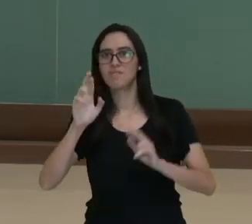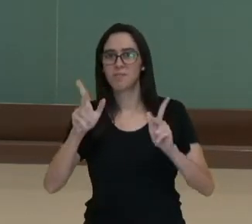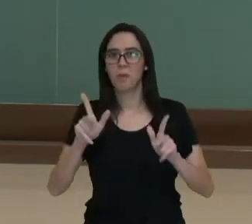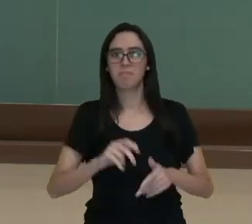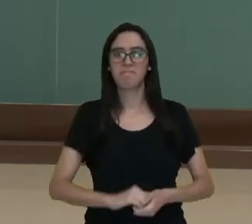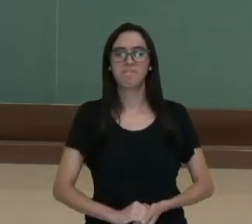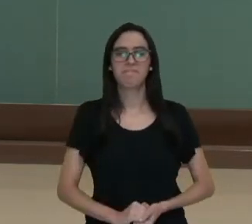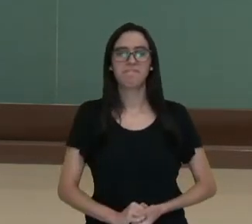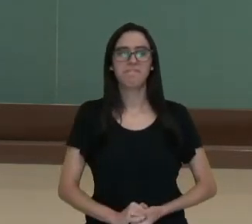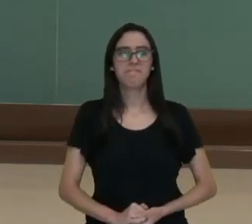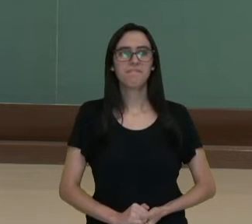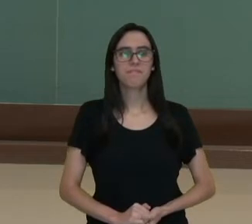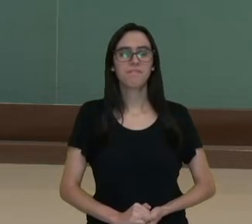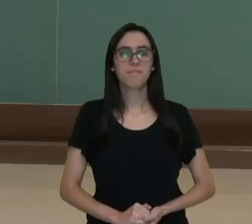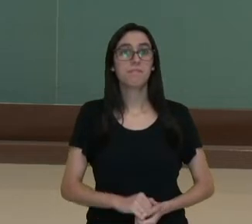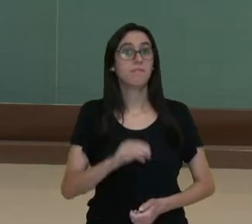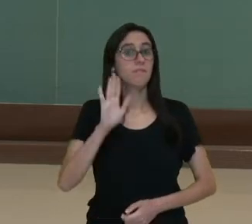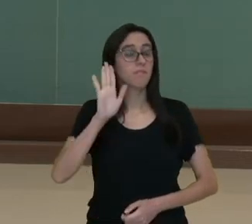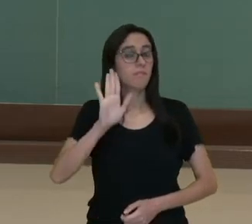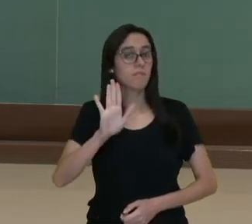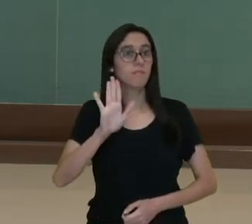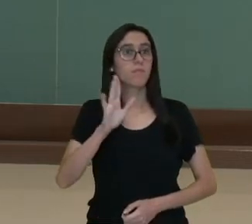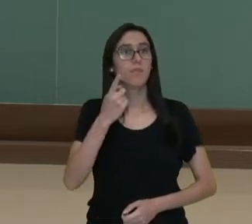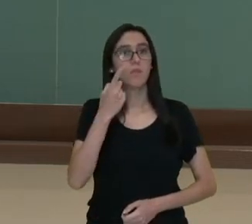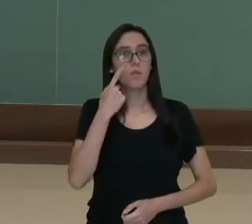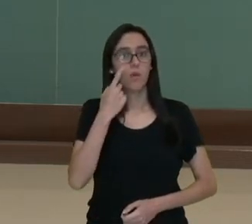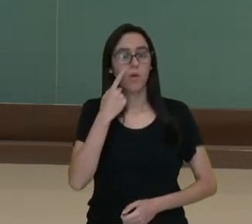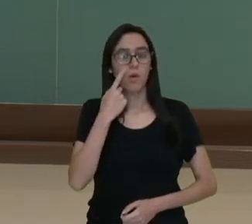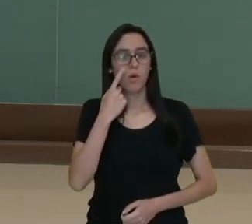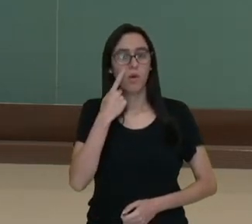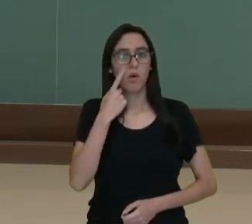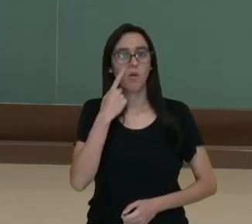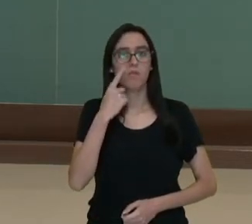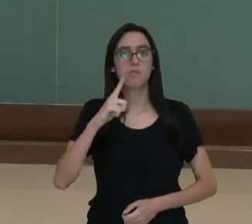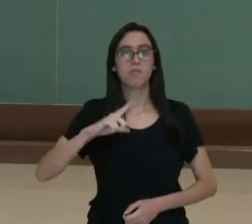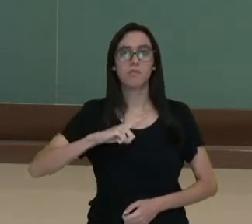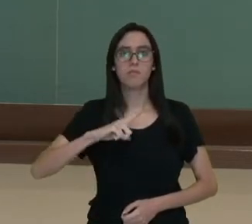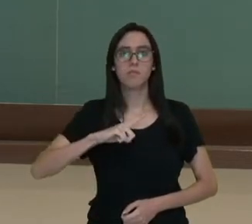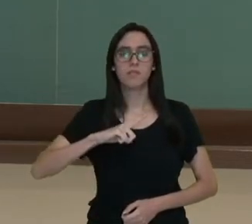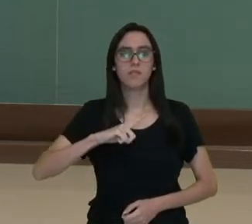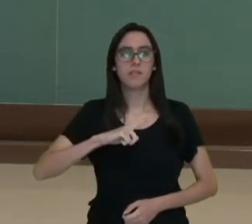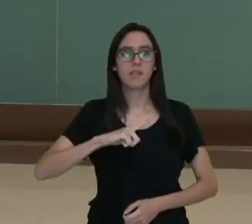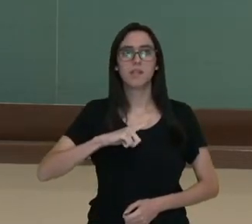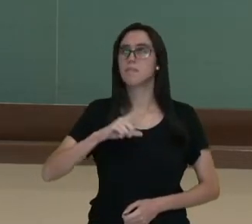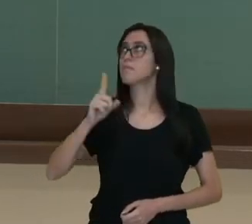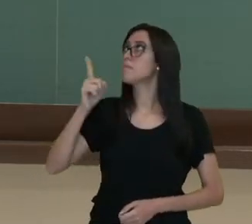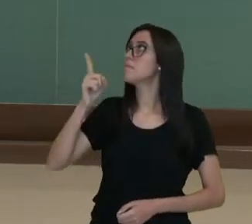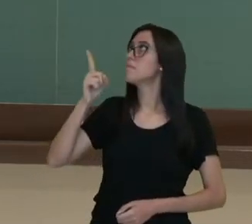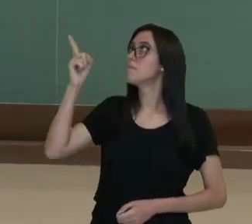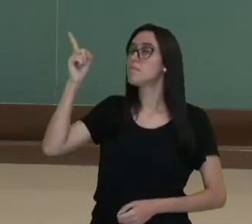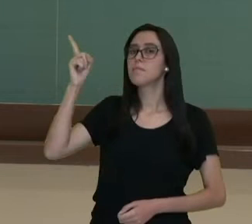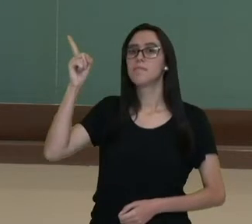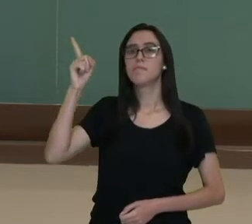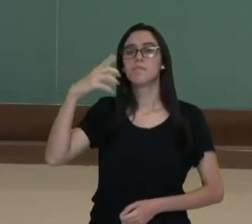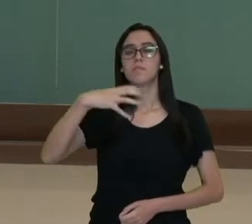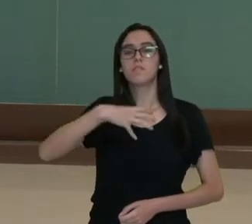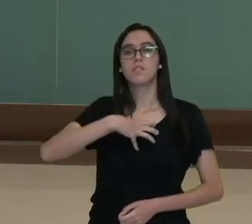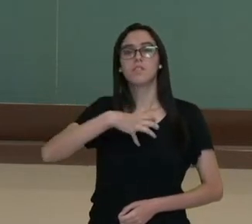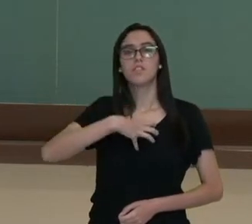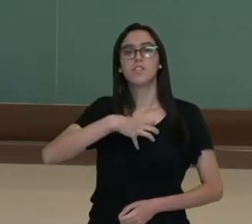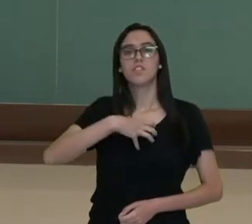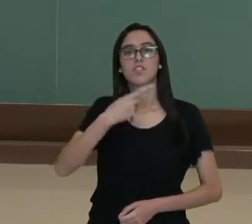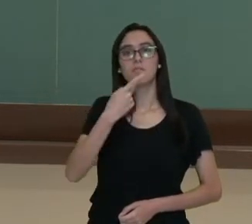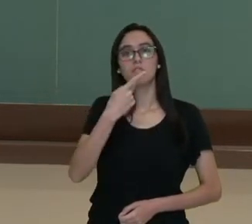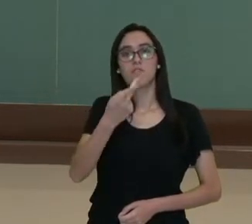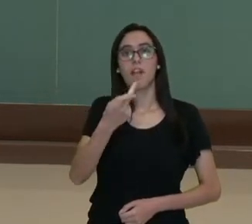isla. Lembrando que aqui, gente, ó, presta atenção, nós temos lá I romana, se pronuncia I